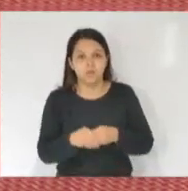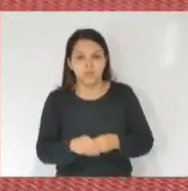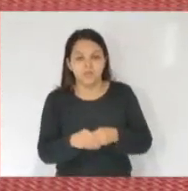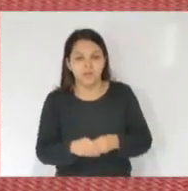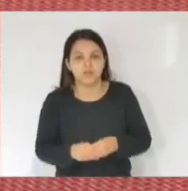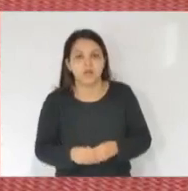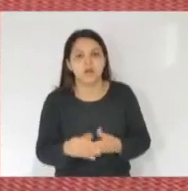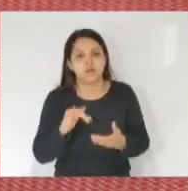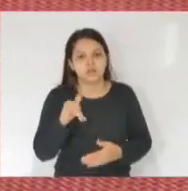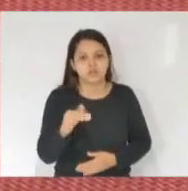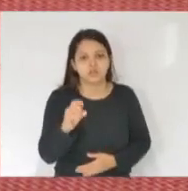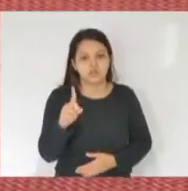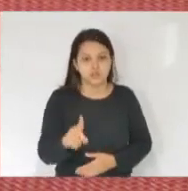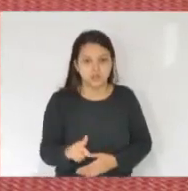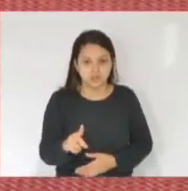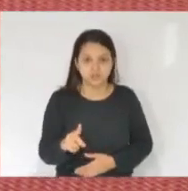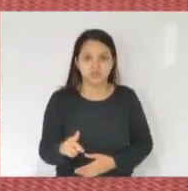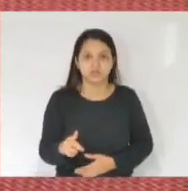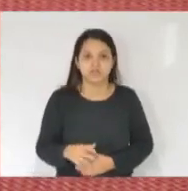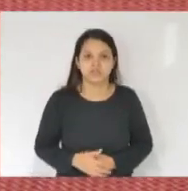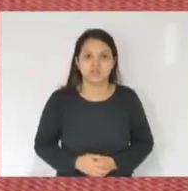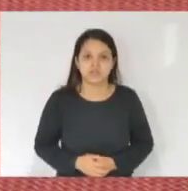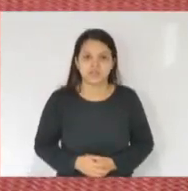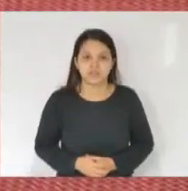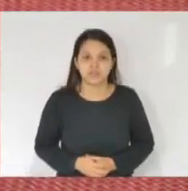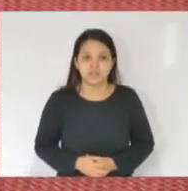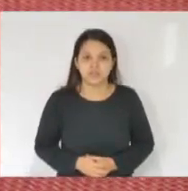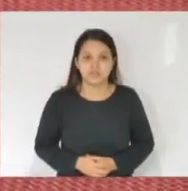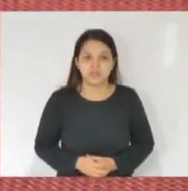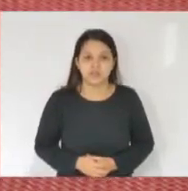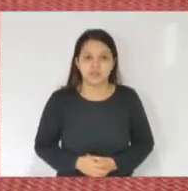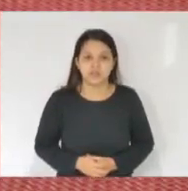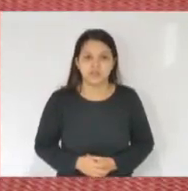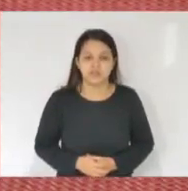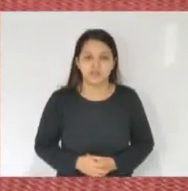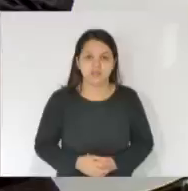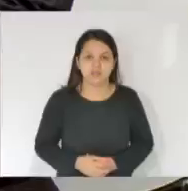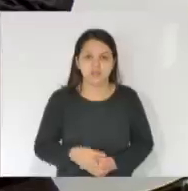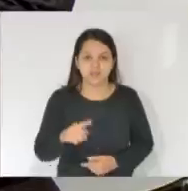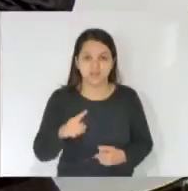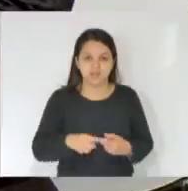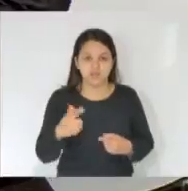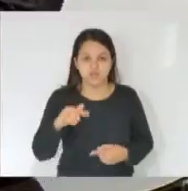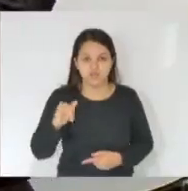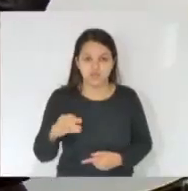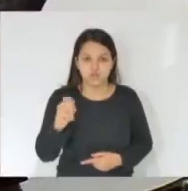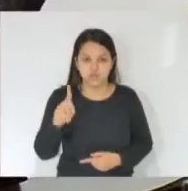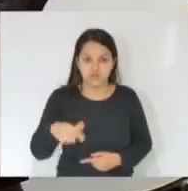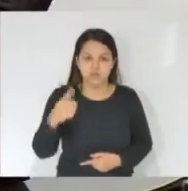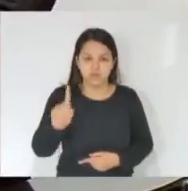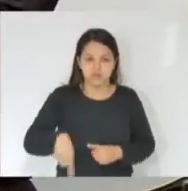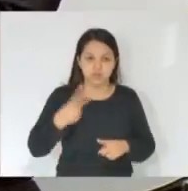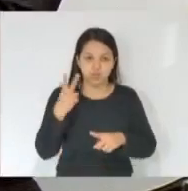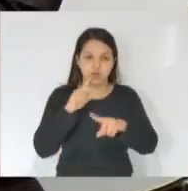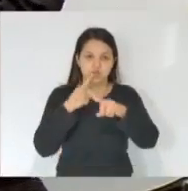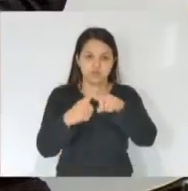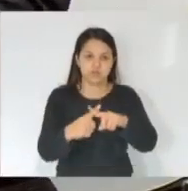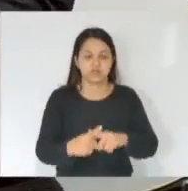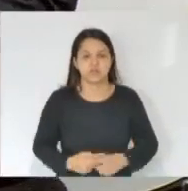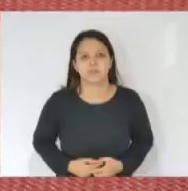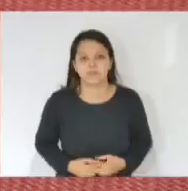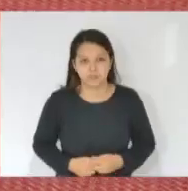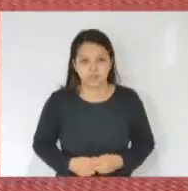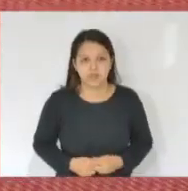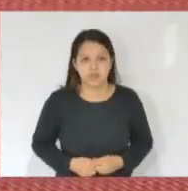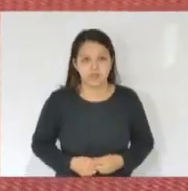o José. José, o cara é o dobro. José é elevado à segunda potência. Mas, acima de